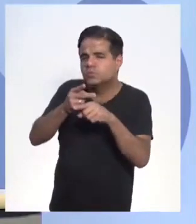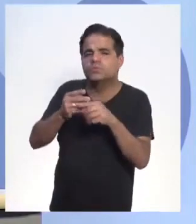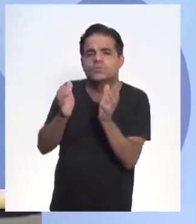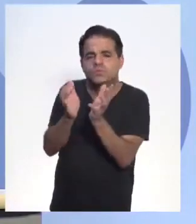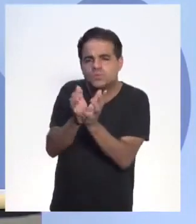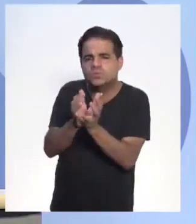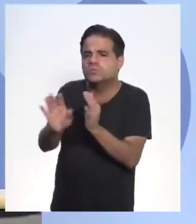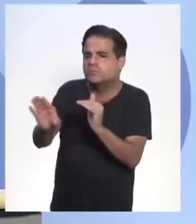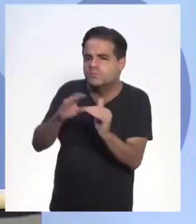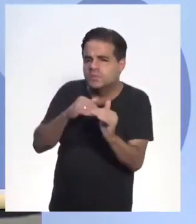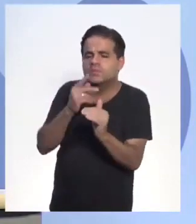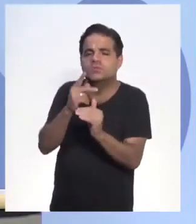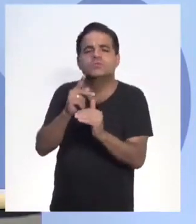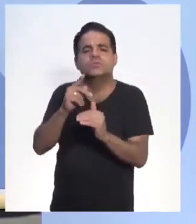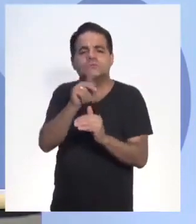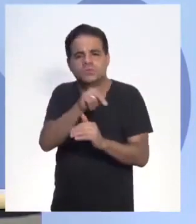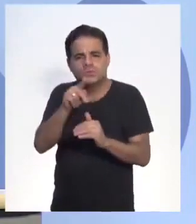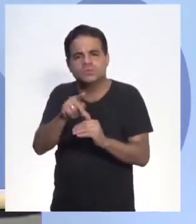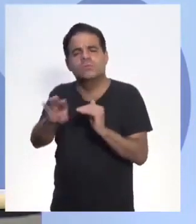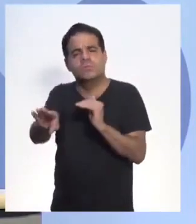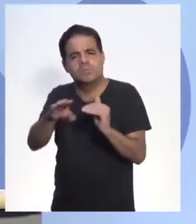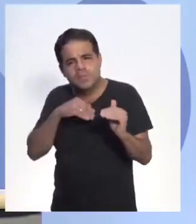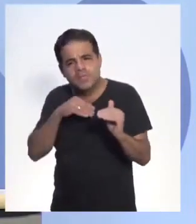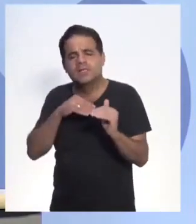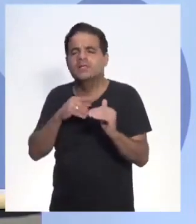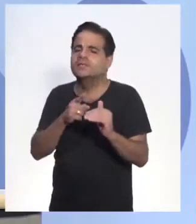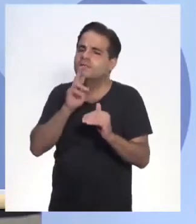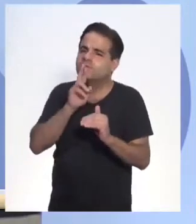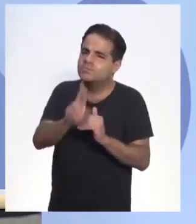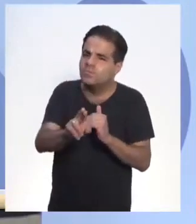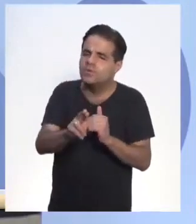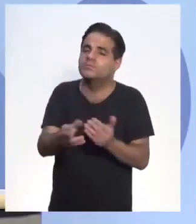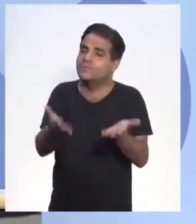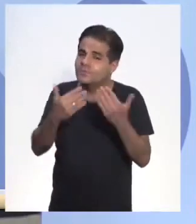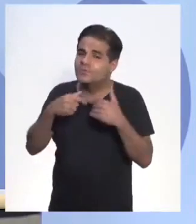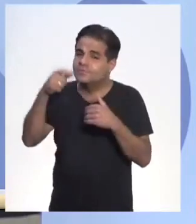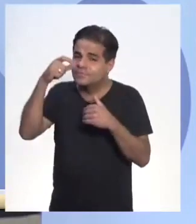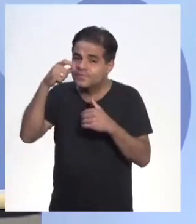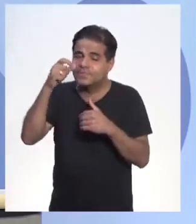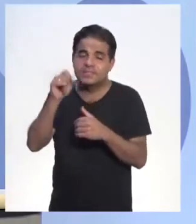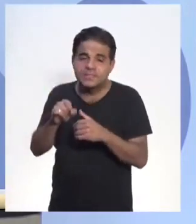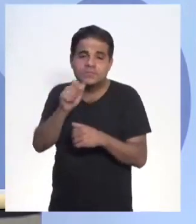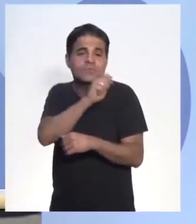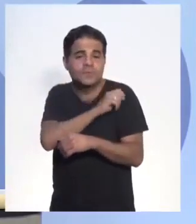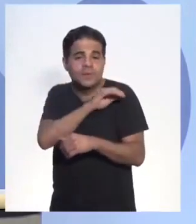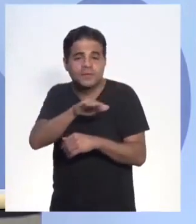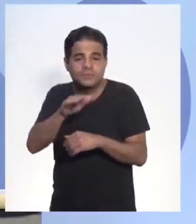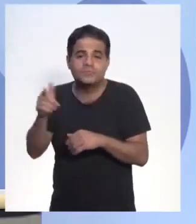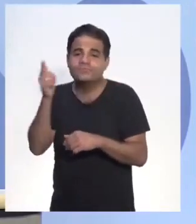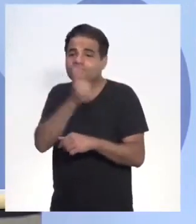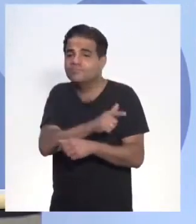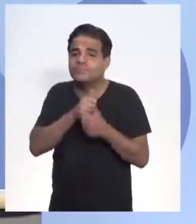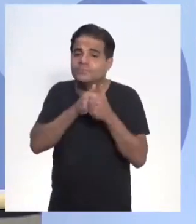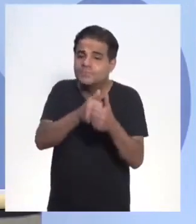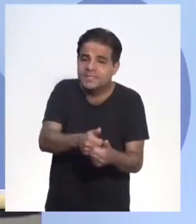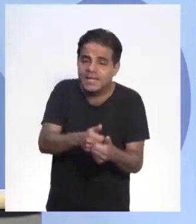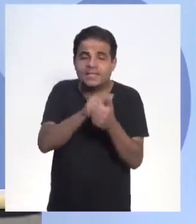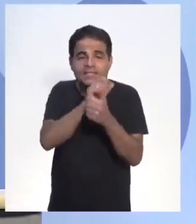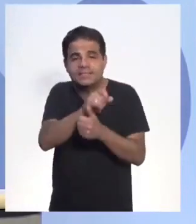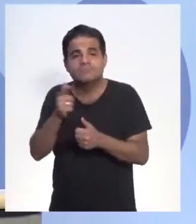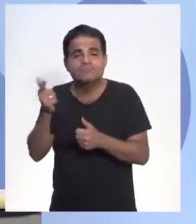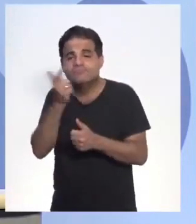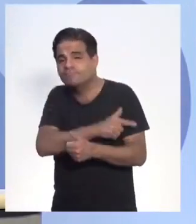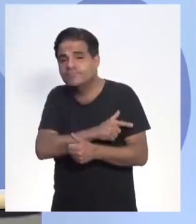mande sua resposta. E você, professor, mande a resposta para a gente aqui, para a gente poder ver se o aluno está conseguindo acompanhar a aula ou não, que se está